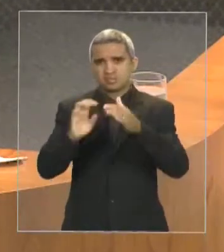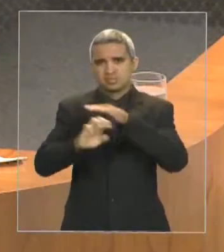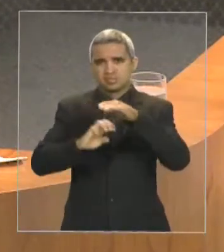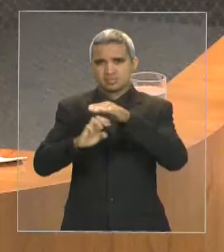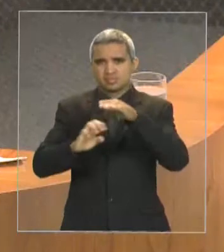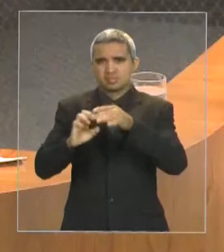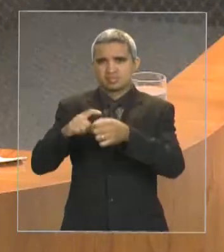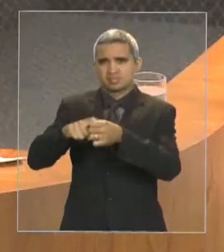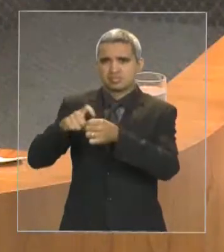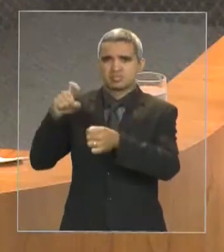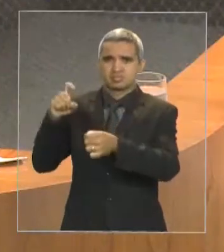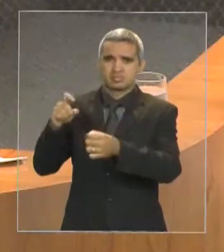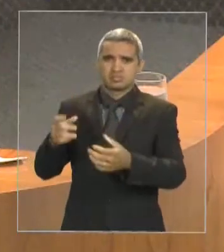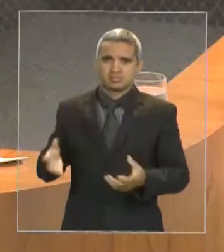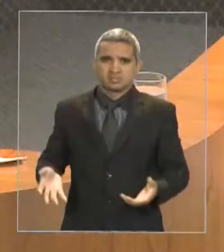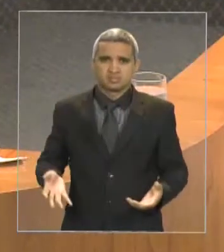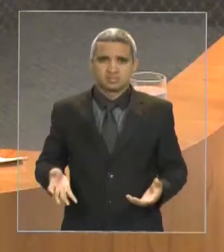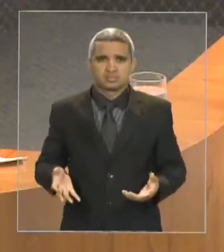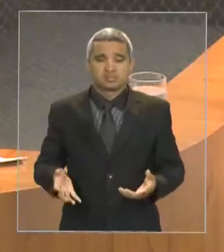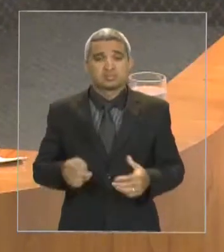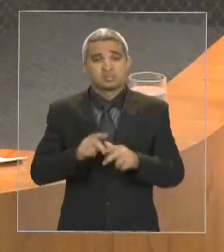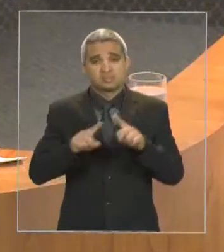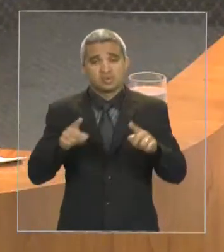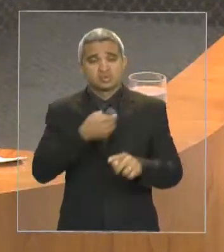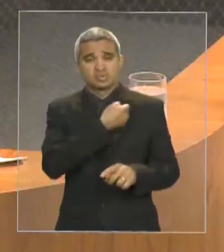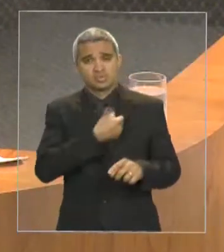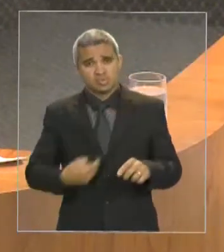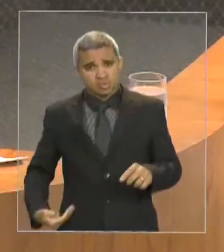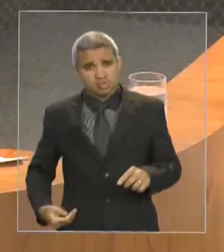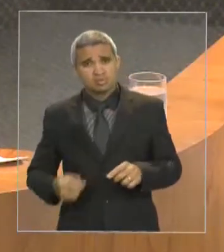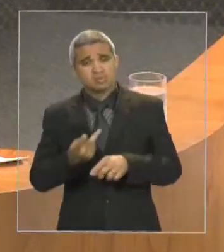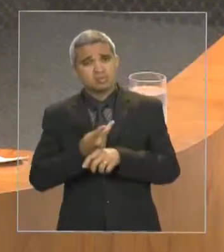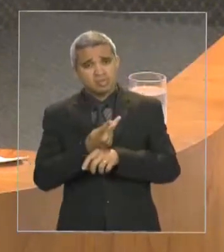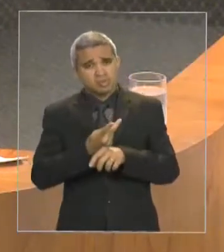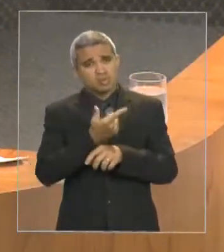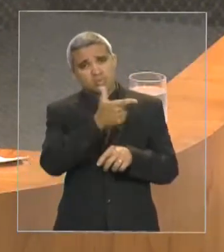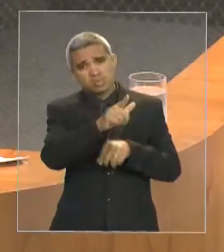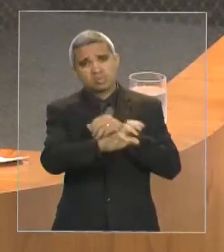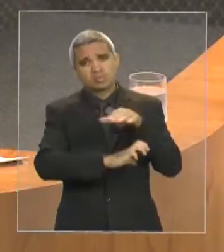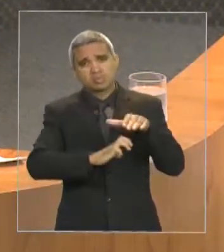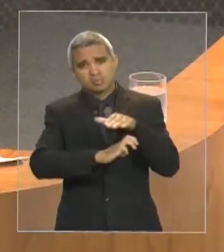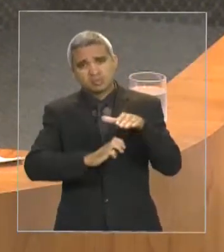feito na maior celeridade possível para que essas obras possam ser retornadas e concluídas.